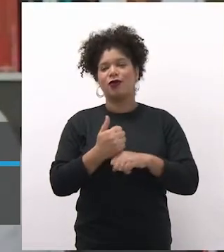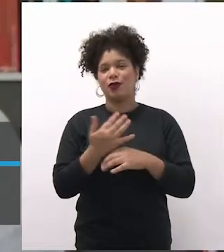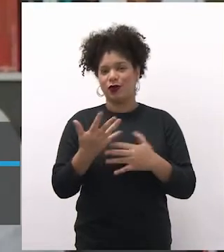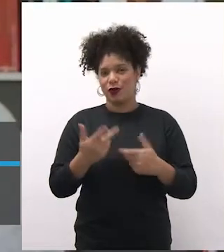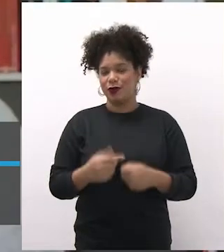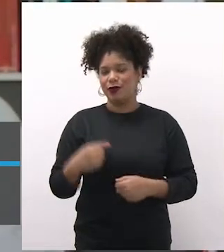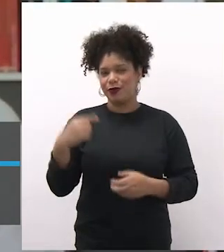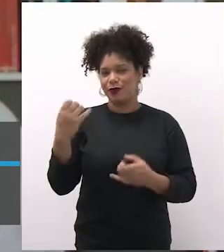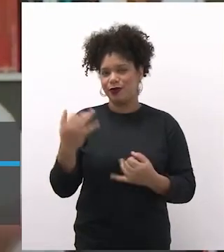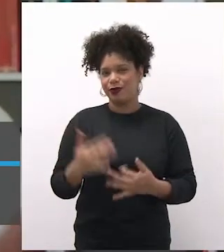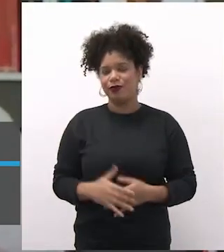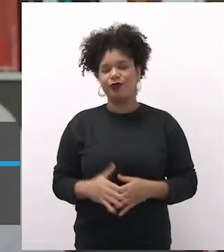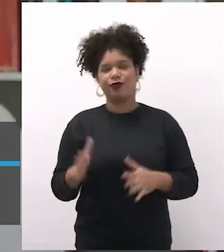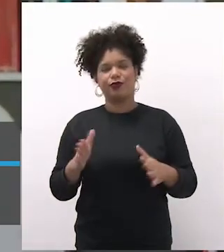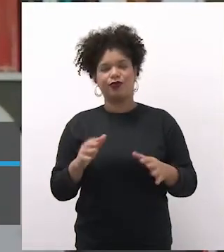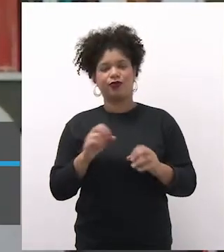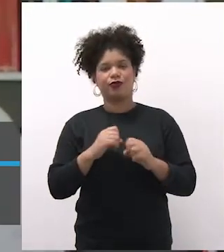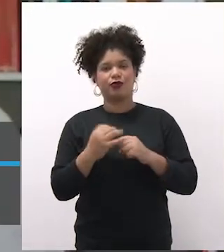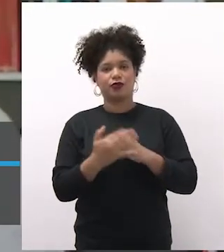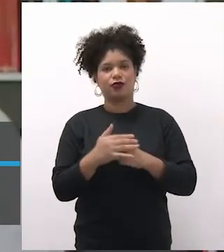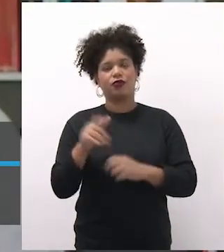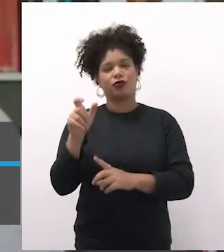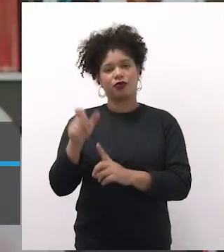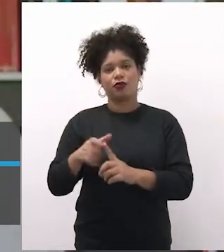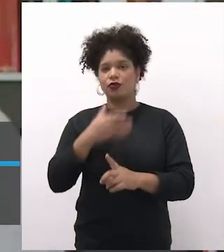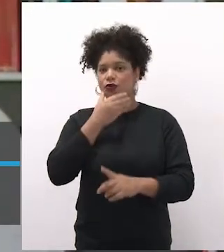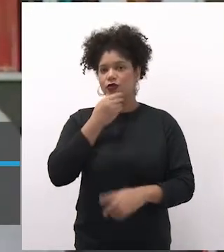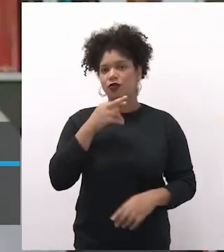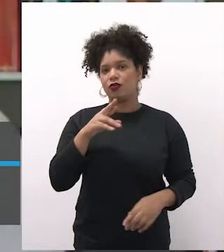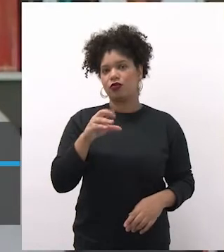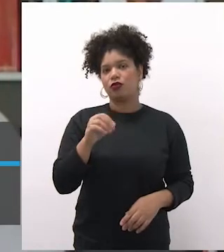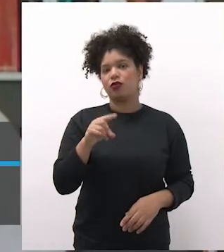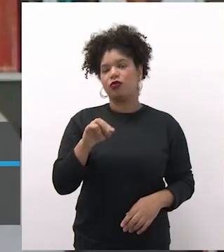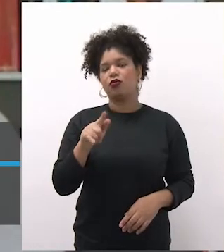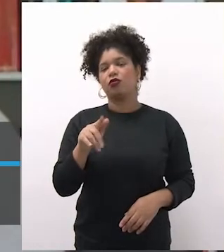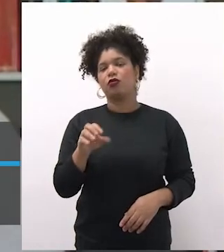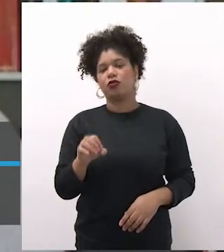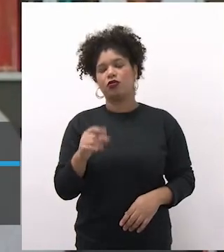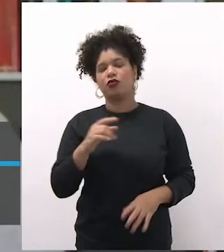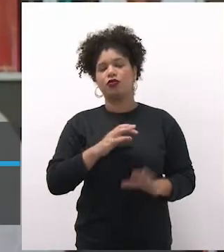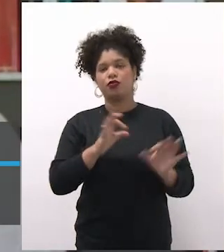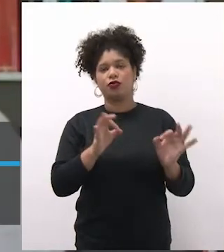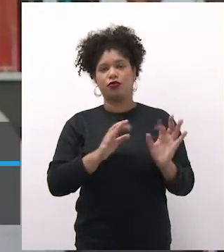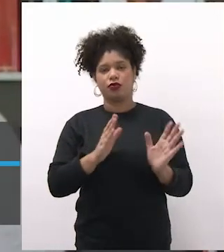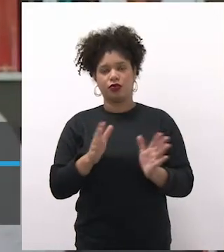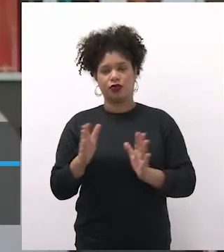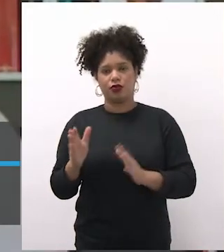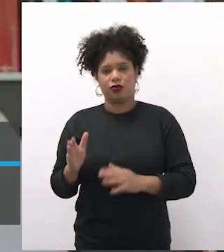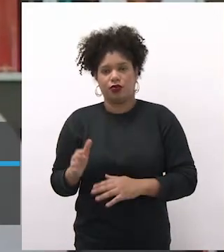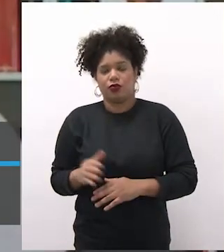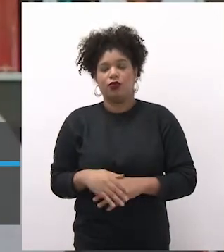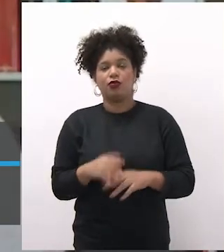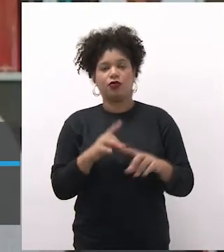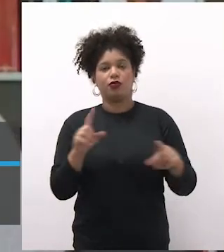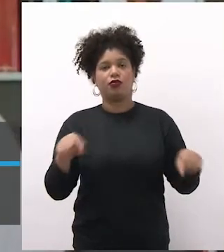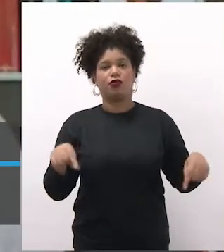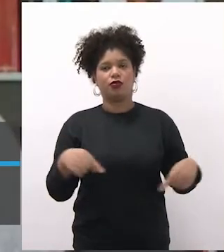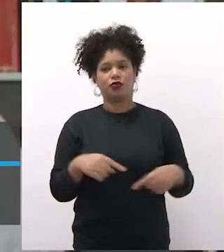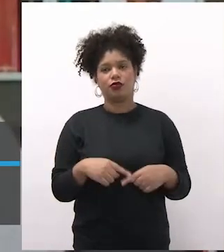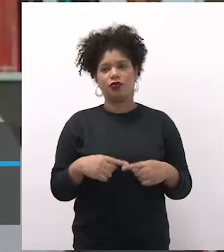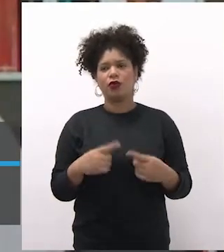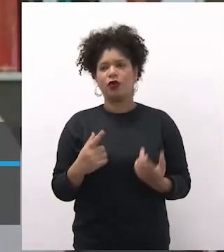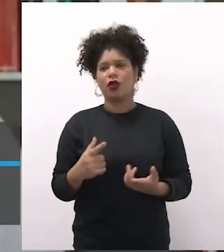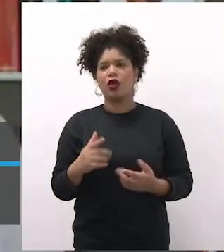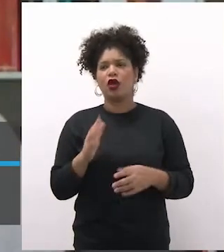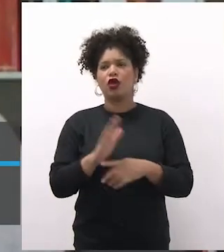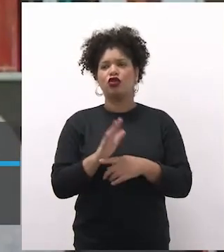pandemia, ele estava organizando as aulas normal, que é uma sala funciona como se fosse reforço para alunos com